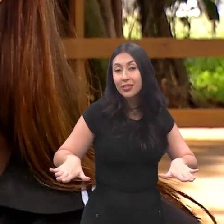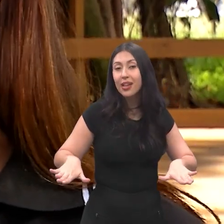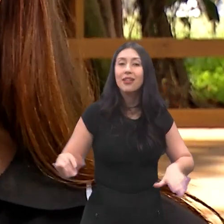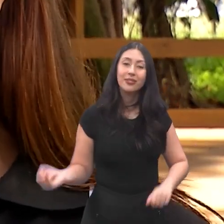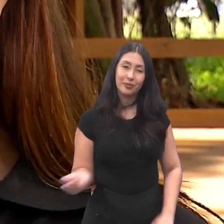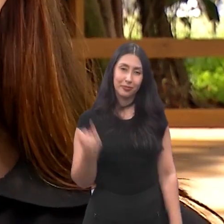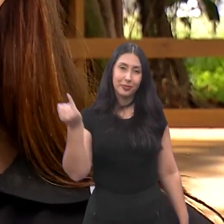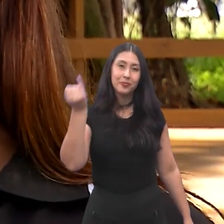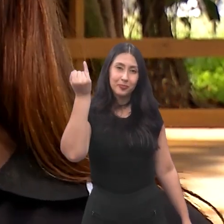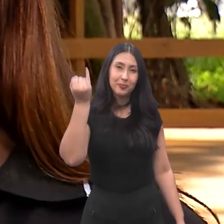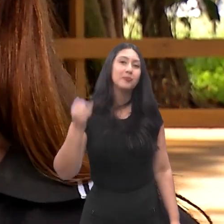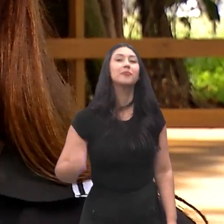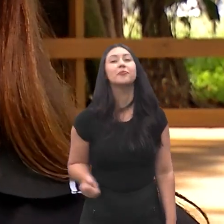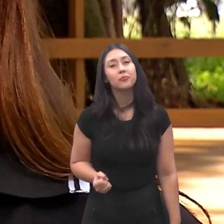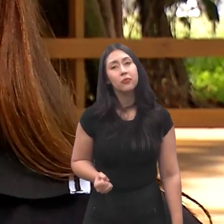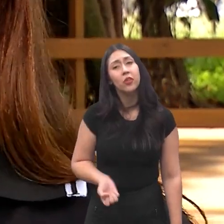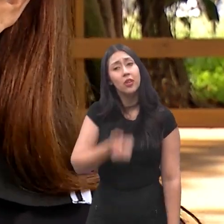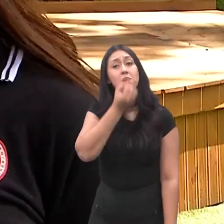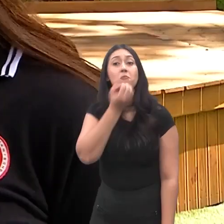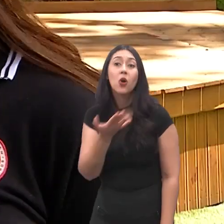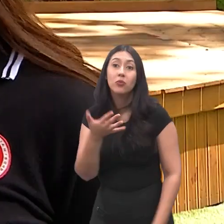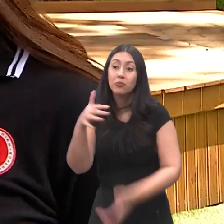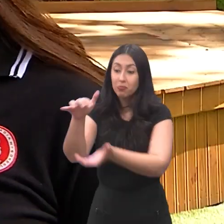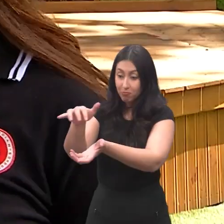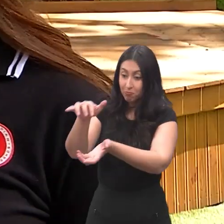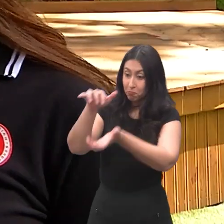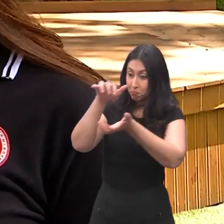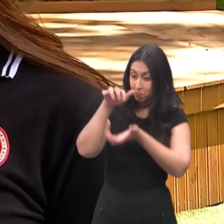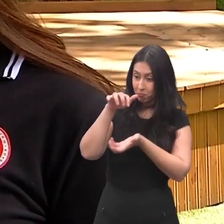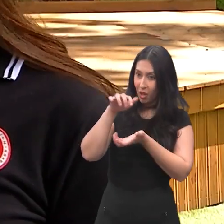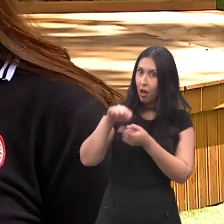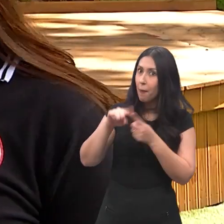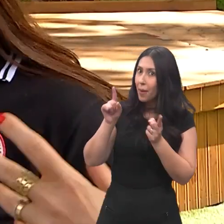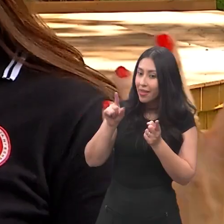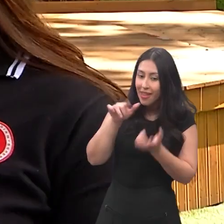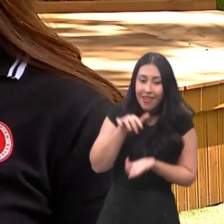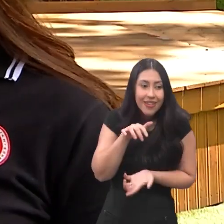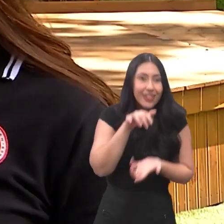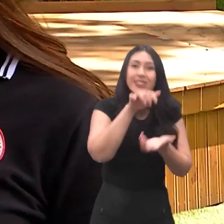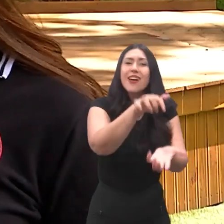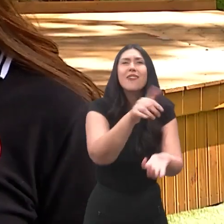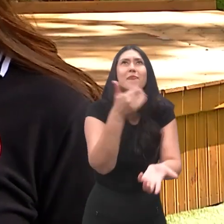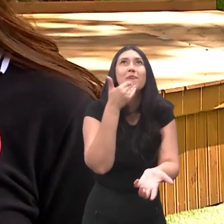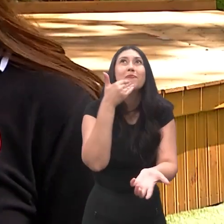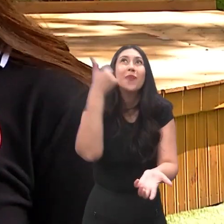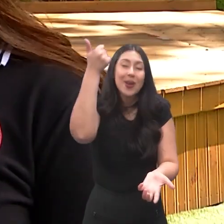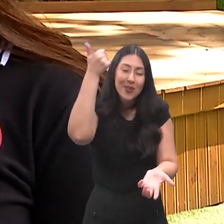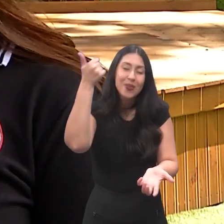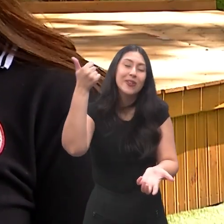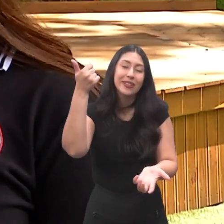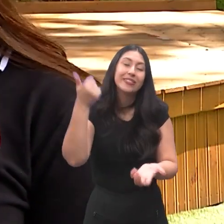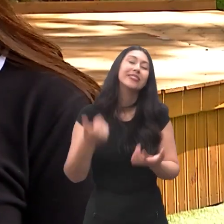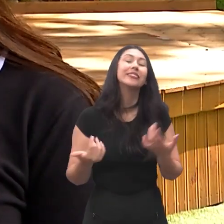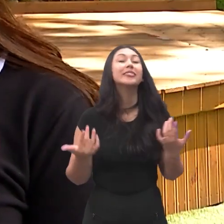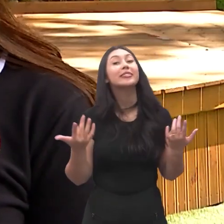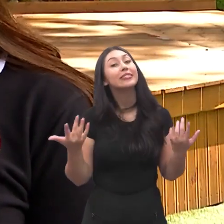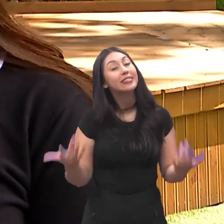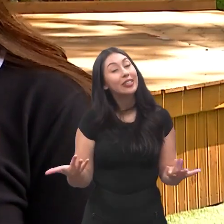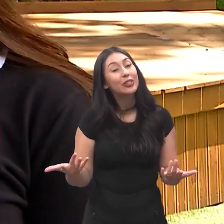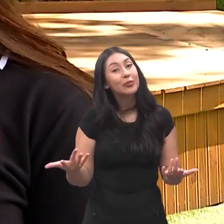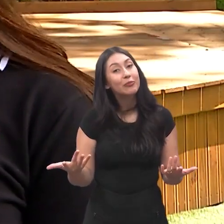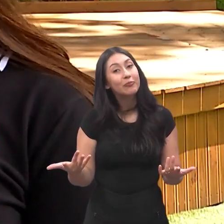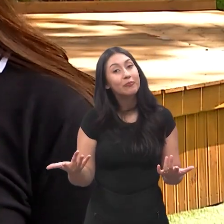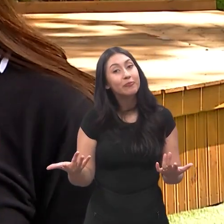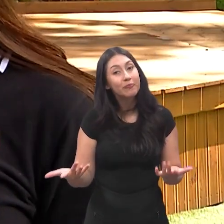crianças desde cedo é importante. É muito bom receber, mas é muito melhor doar. Né? Então,